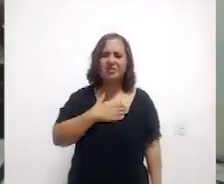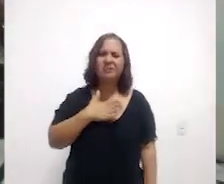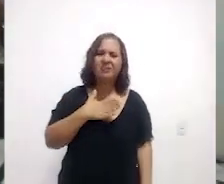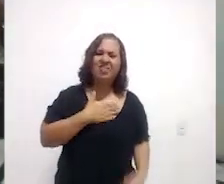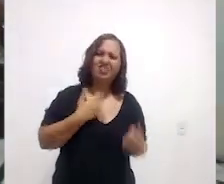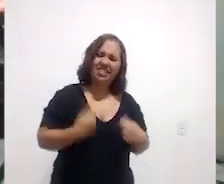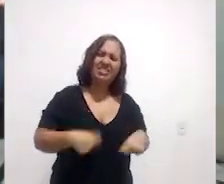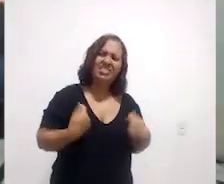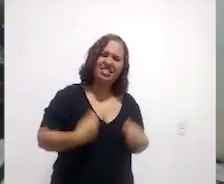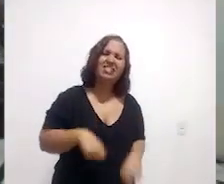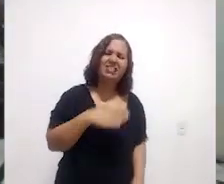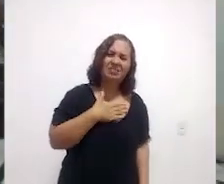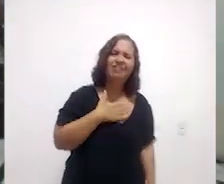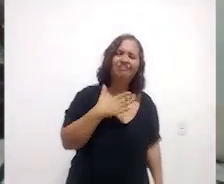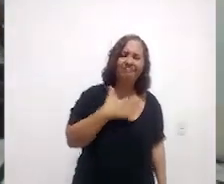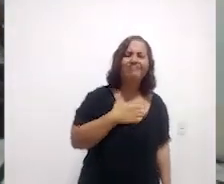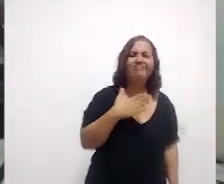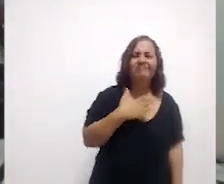pão.